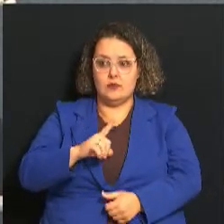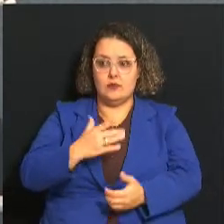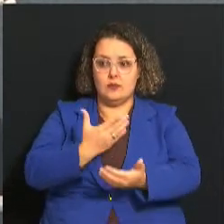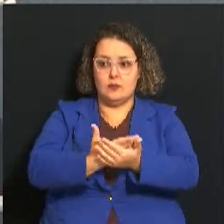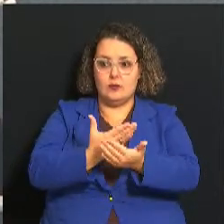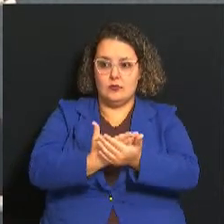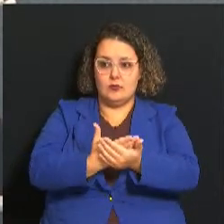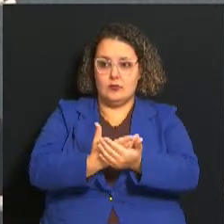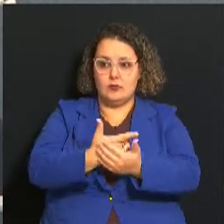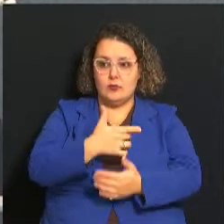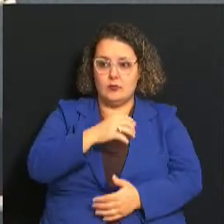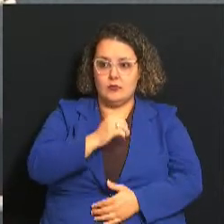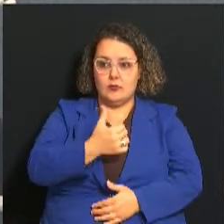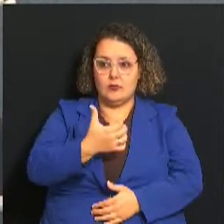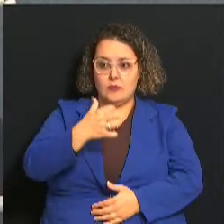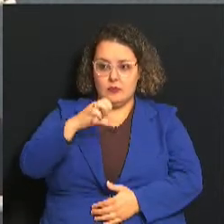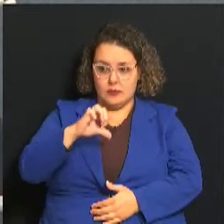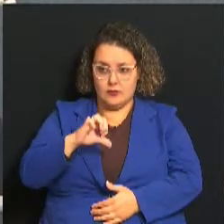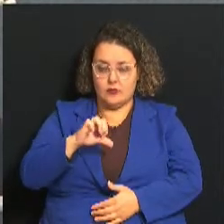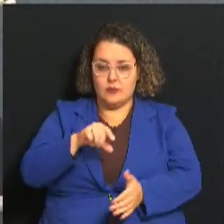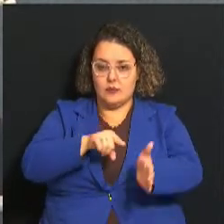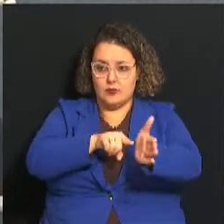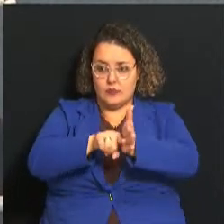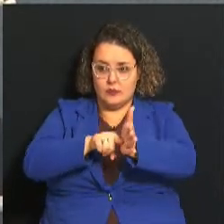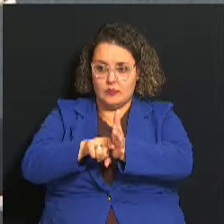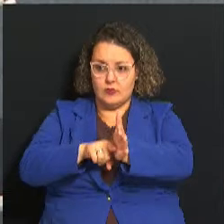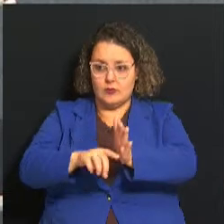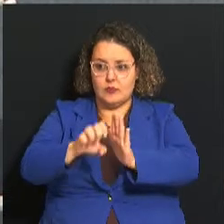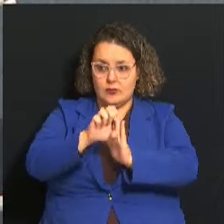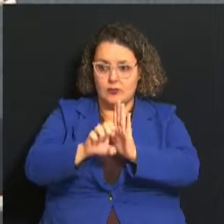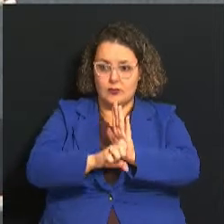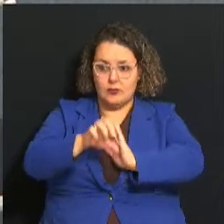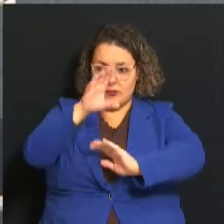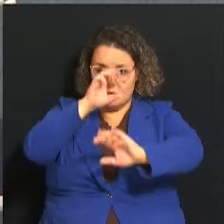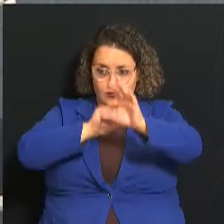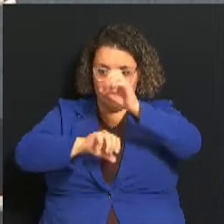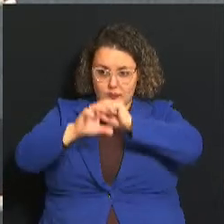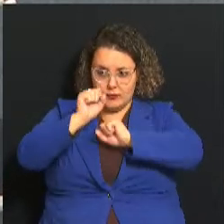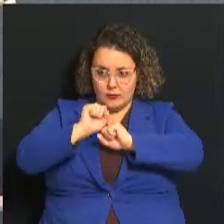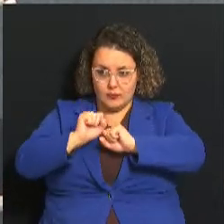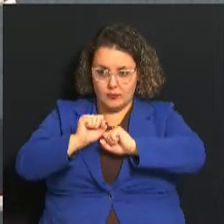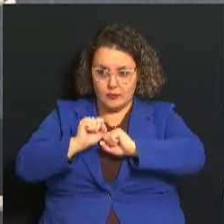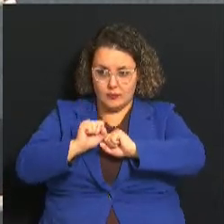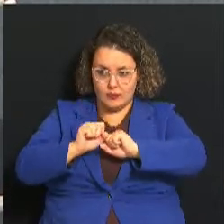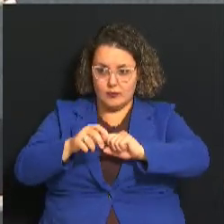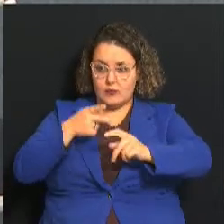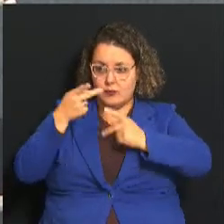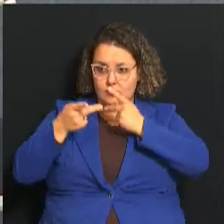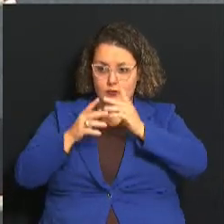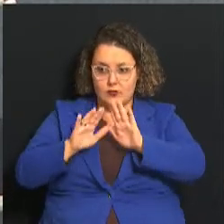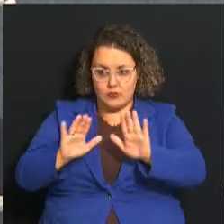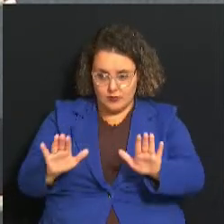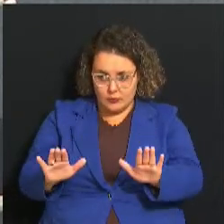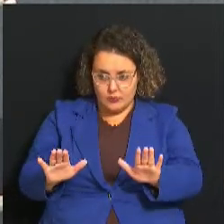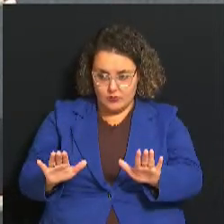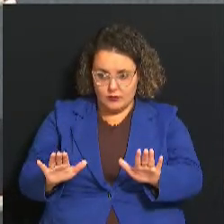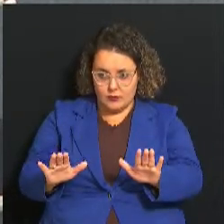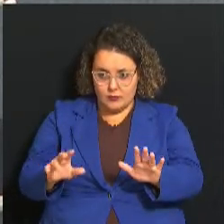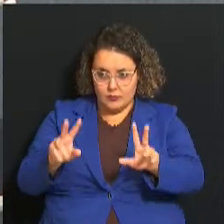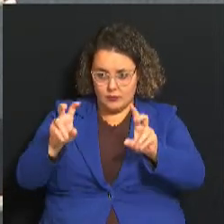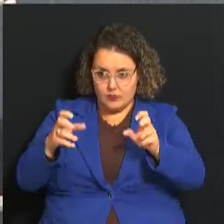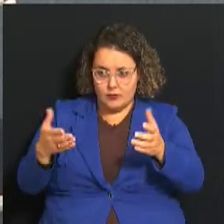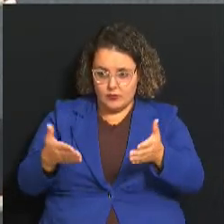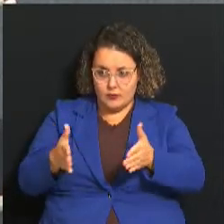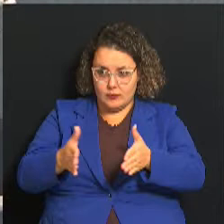desde 2019, que é o Estatuto da Aprendizagem. Então, eu não vou mais falar disso, porque não é o assunto do